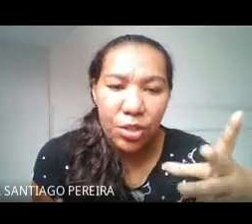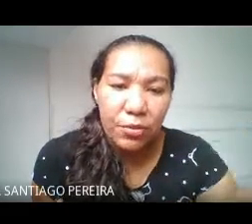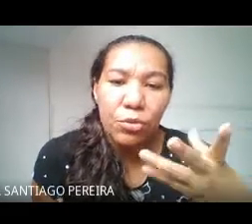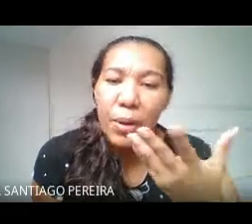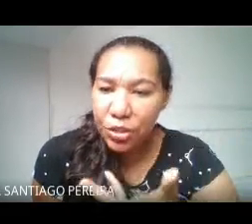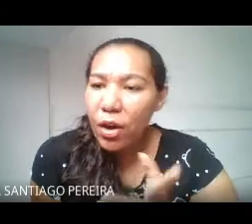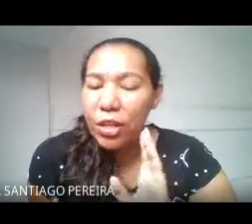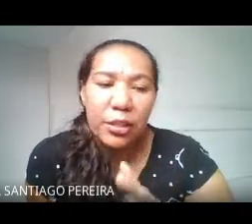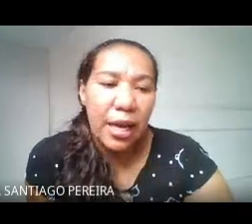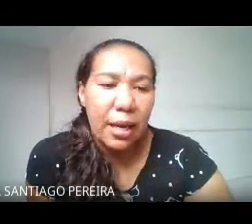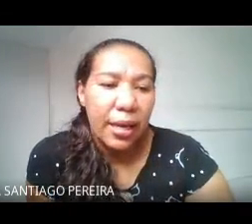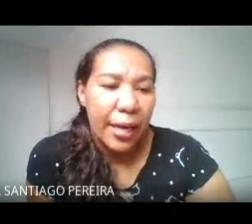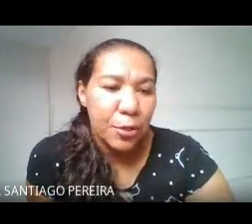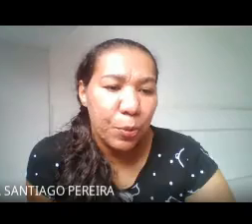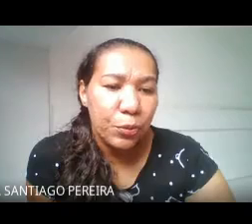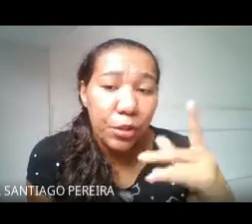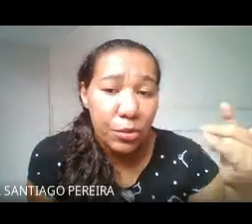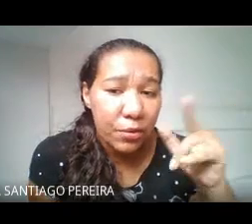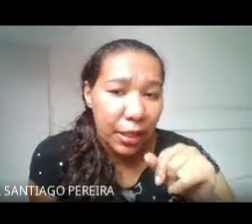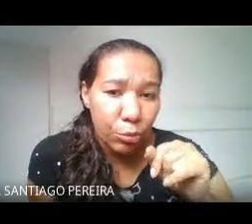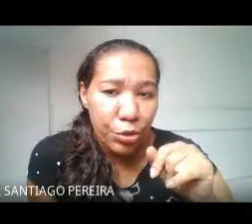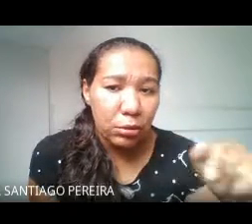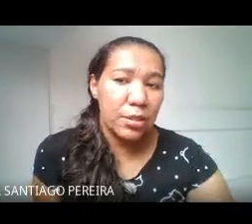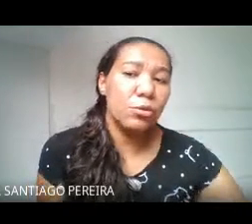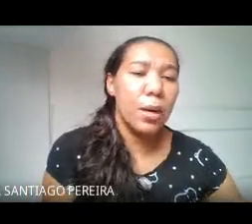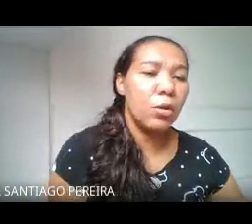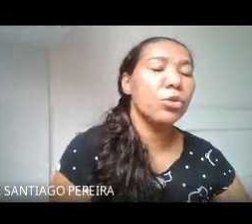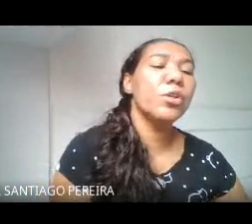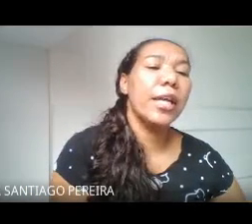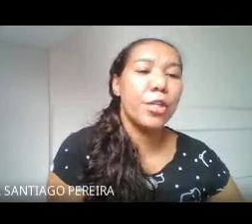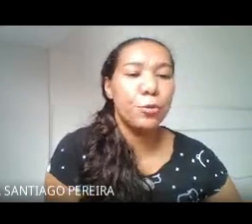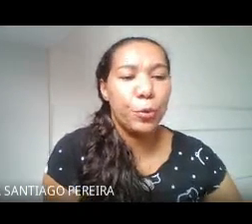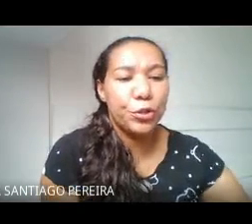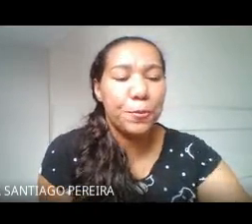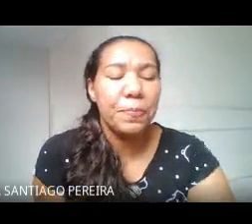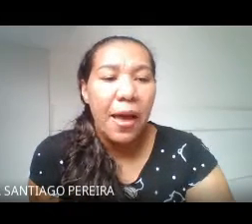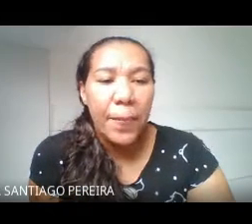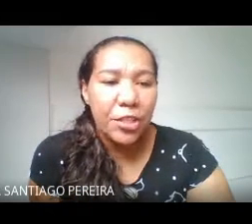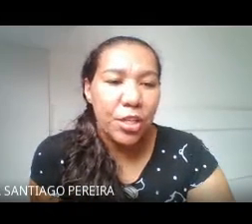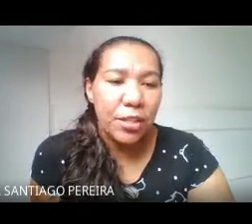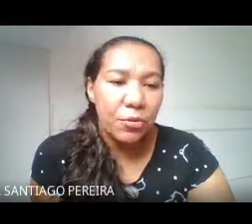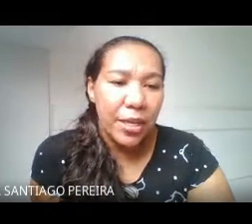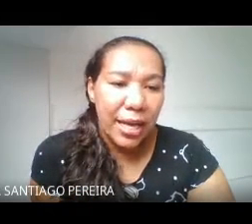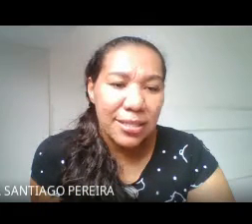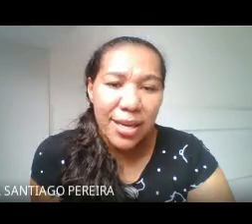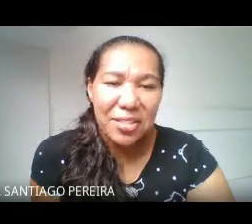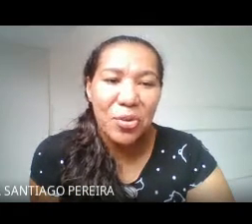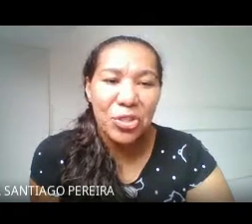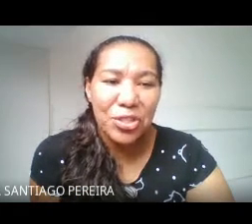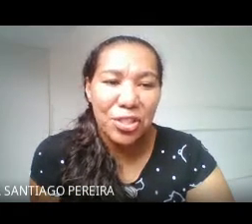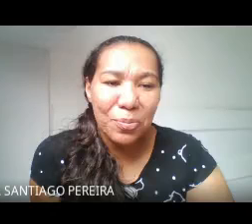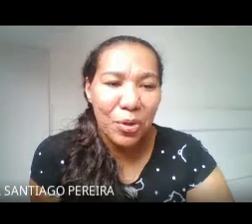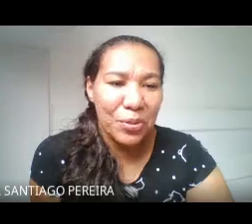né, os adjetivos e tudo mais, que agora já está respondido. Inclusive, lá no mural, nossa última aula, eu coloquei lá as respostas. Para a gente não ficar sem